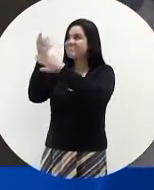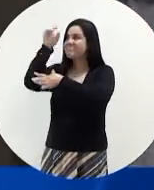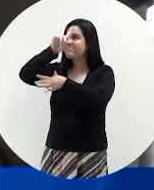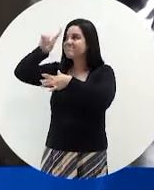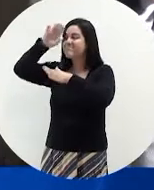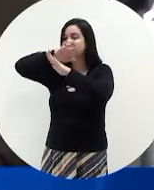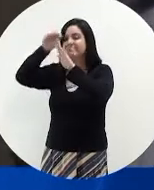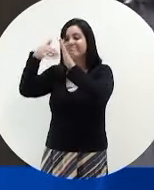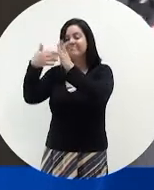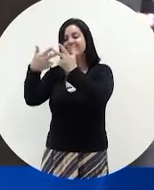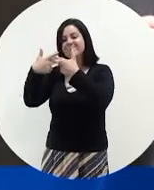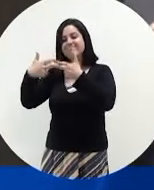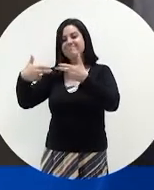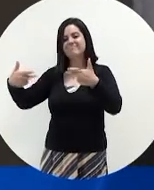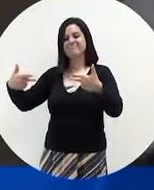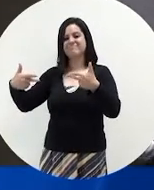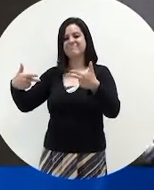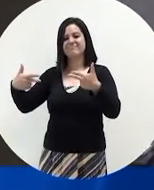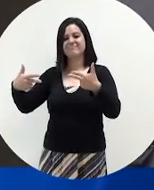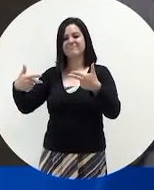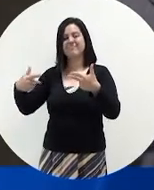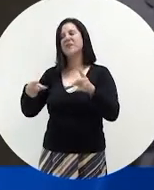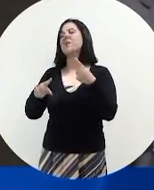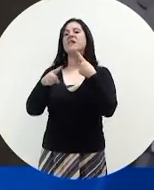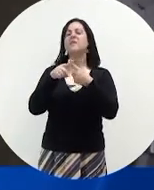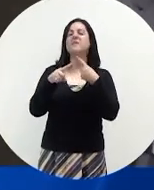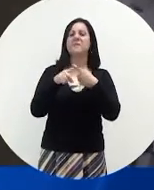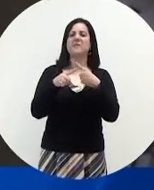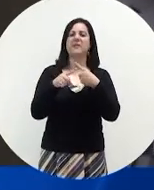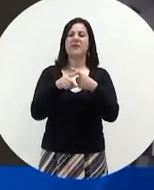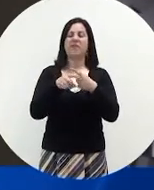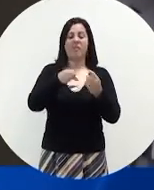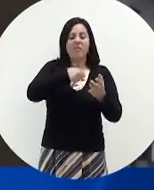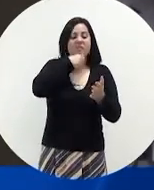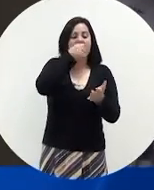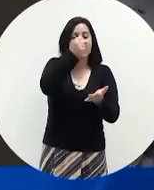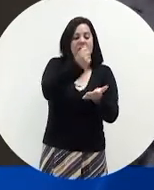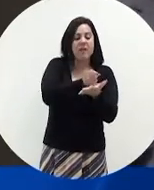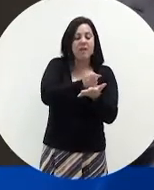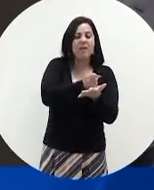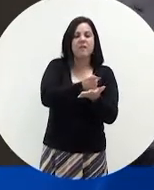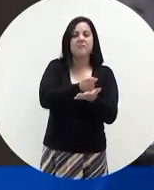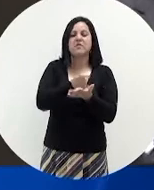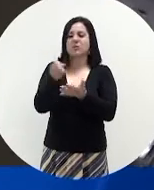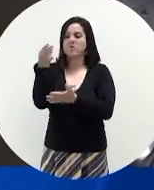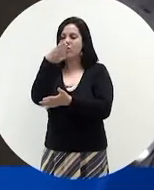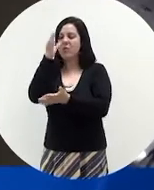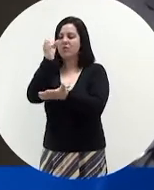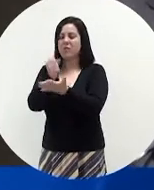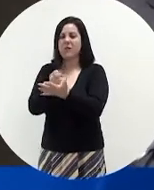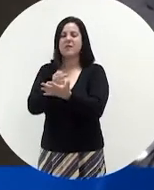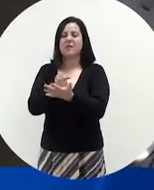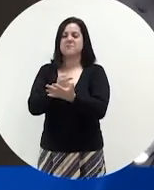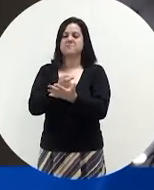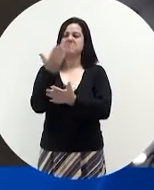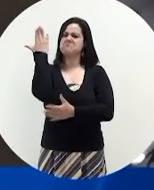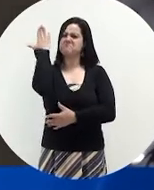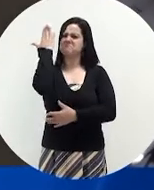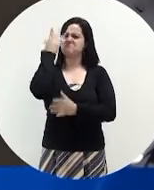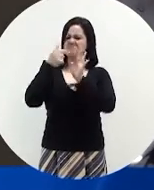dificuldade para a ciência é porque a criação é aceita por fé, no